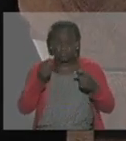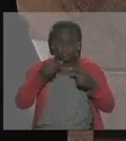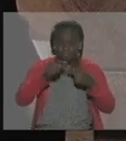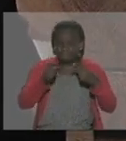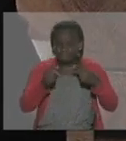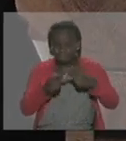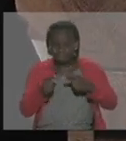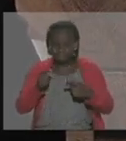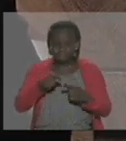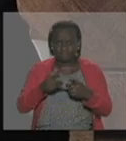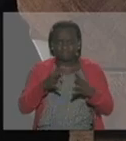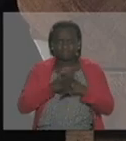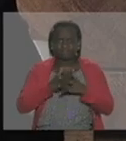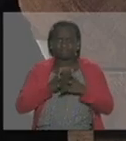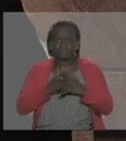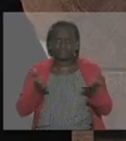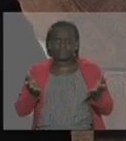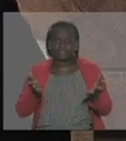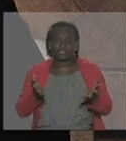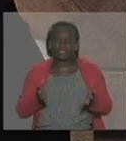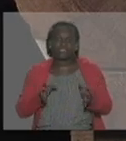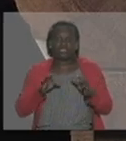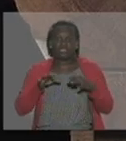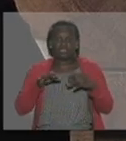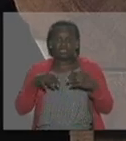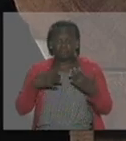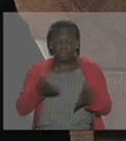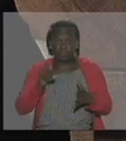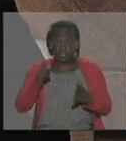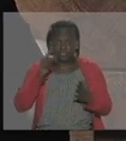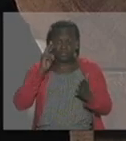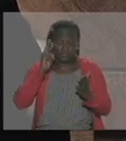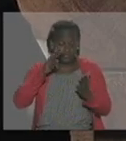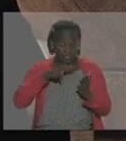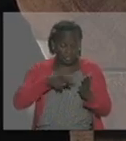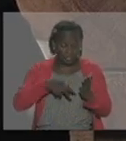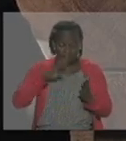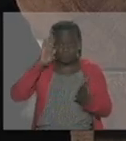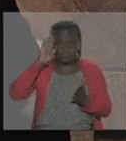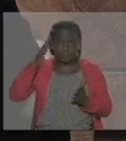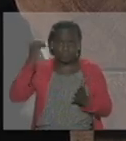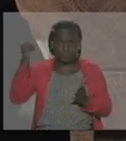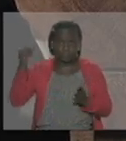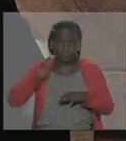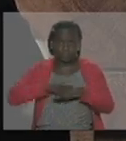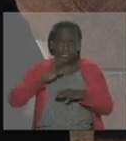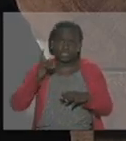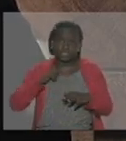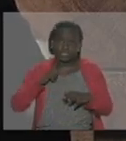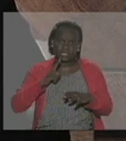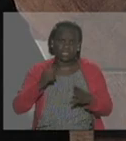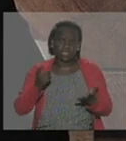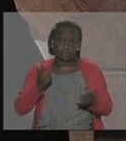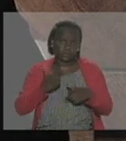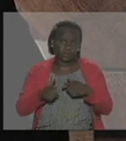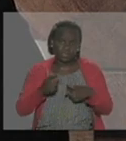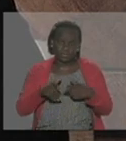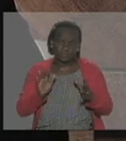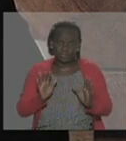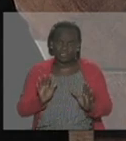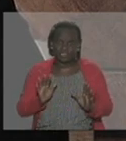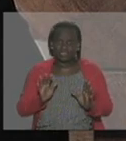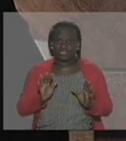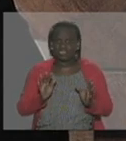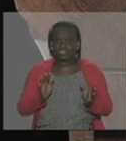peças não se encaixam totalmente e e se você olhar os grandes clássicos todos têm esse